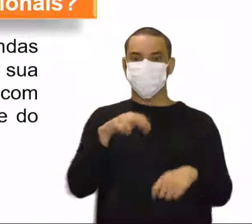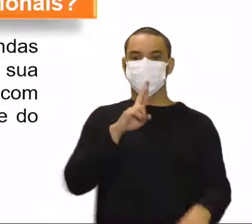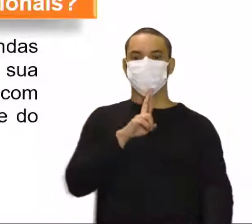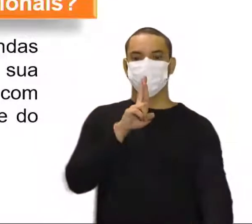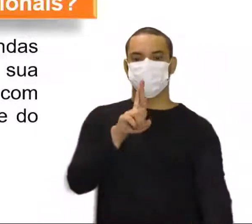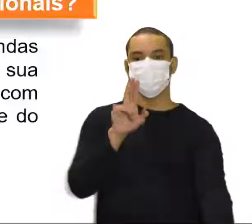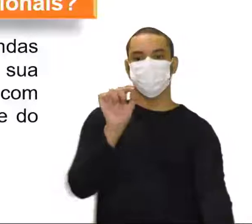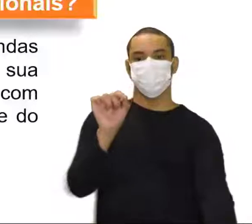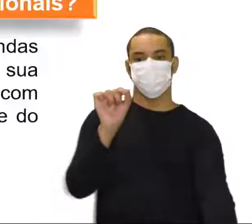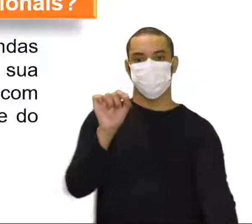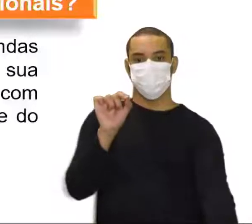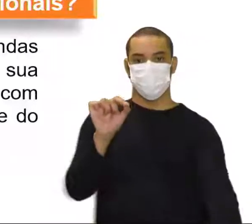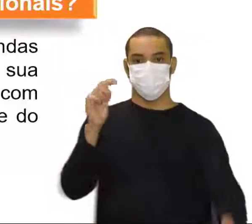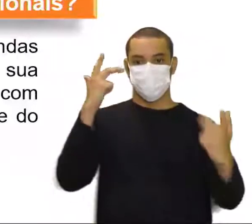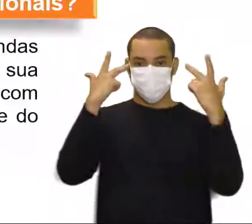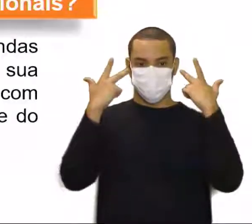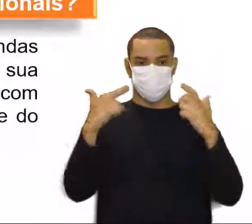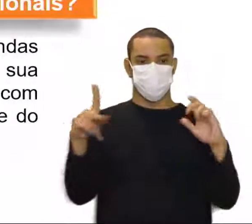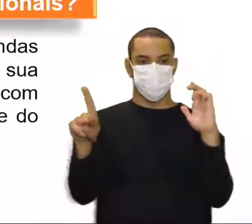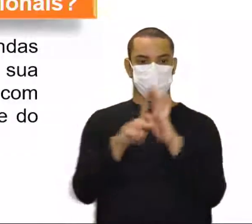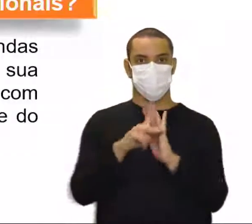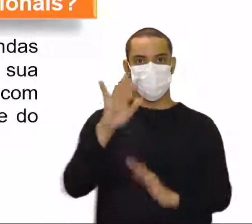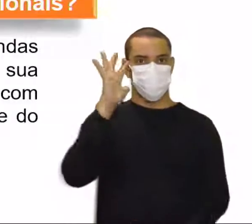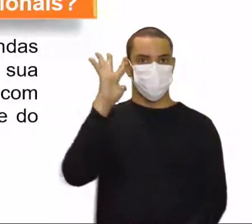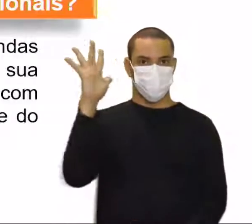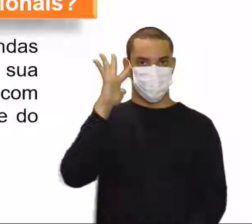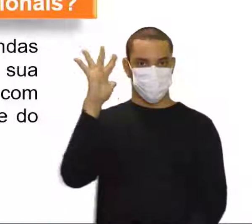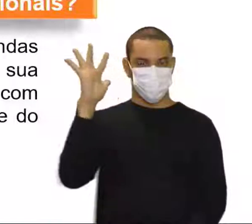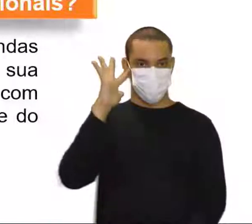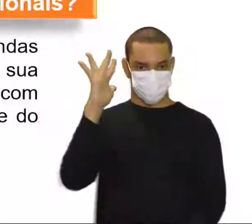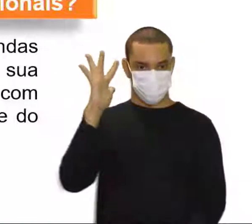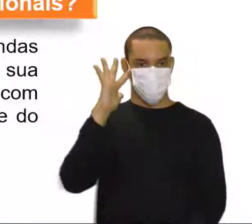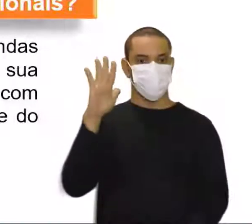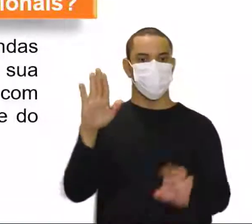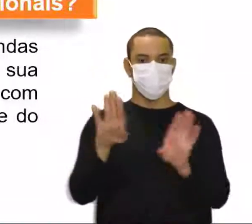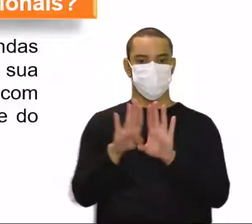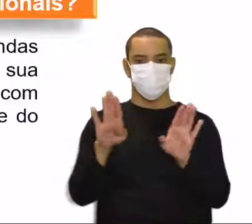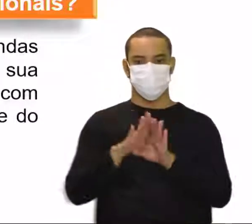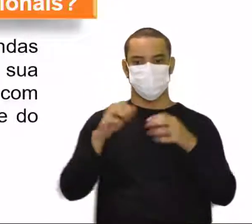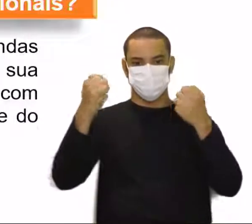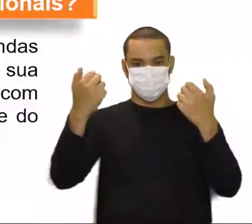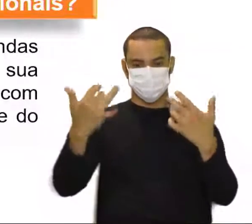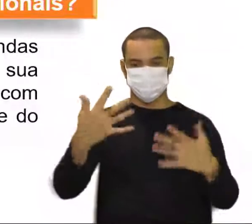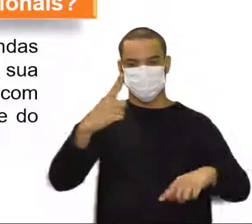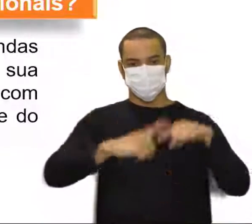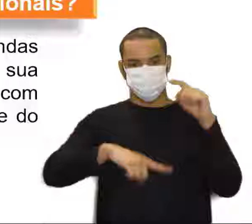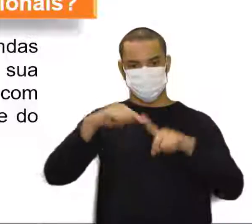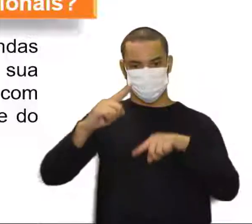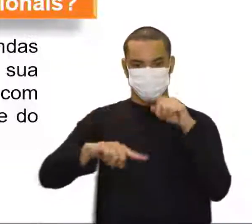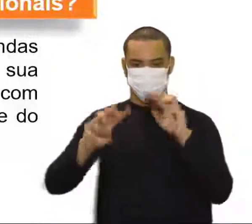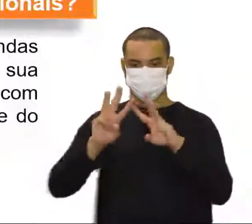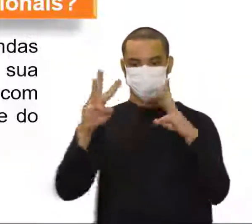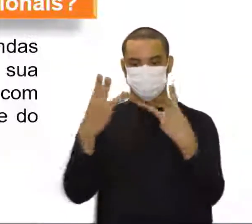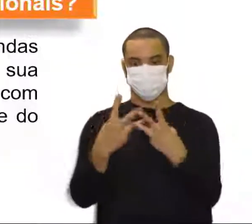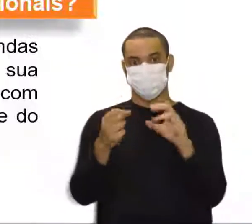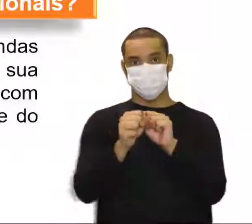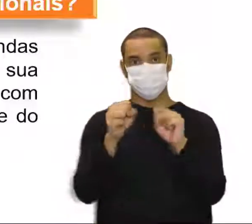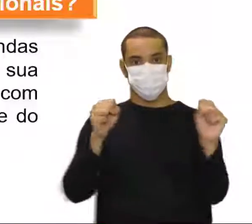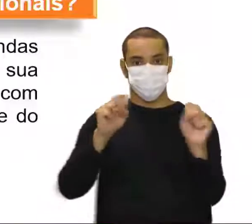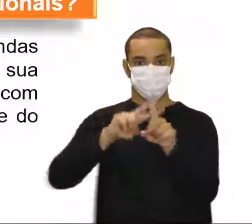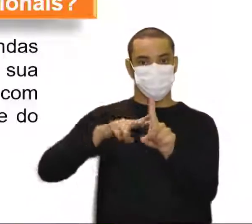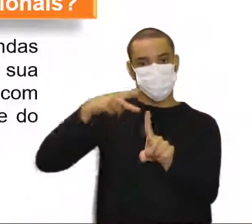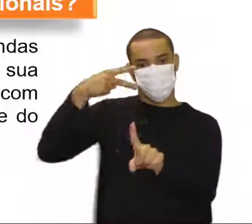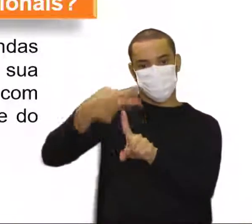resultado natural de sua teoria da relatividade, né, que diz que objetos com massa muito grandes distorcem